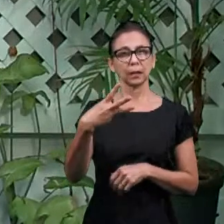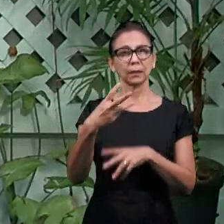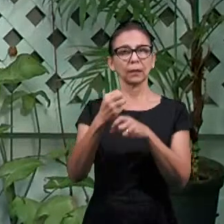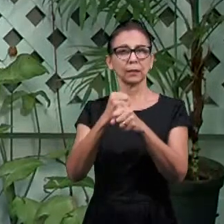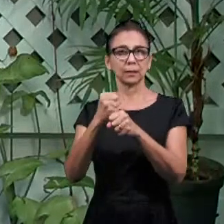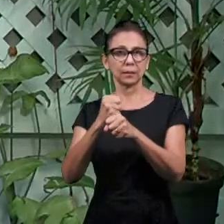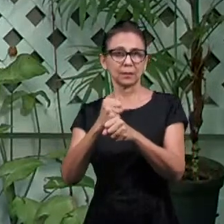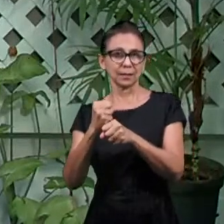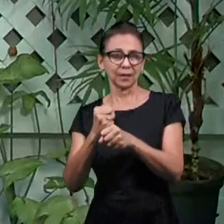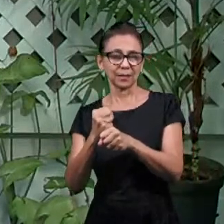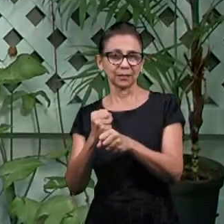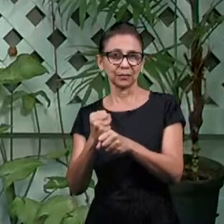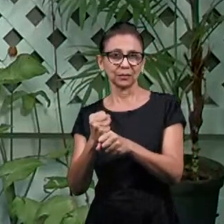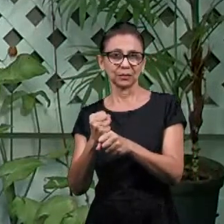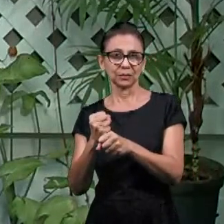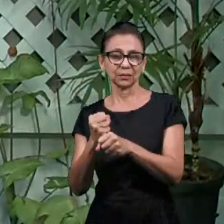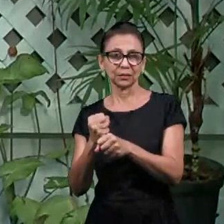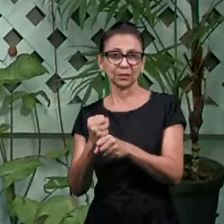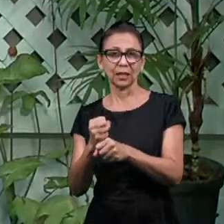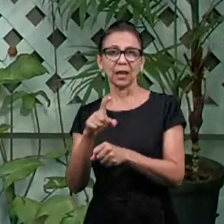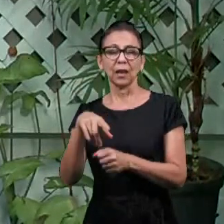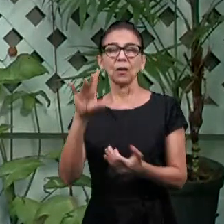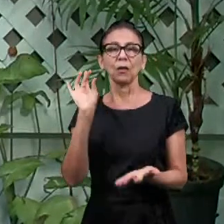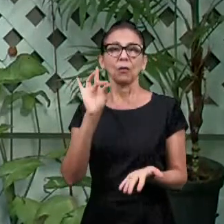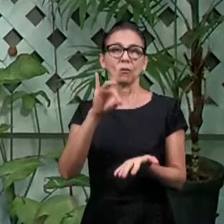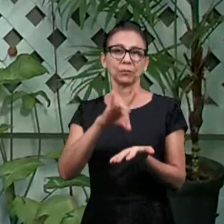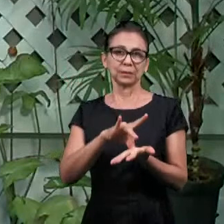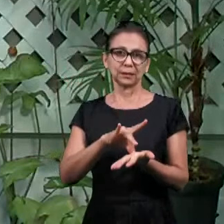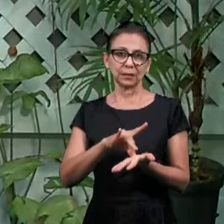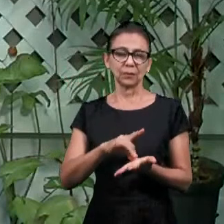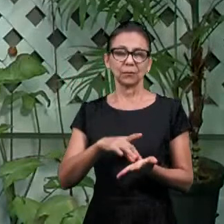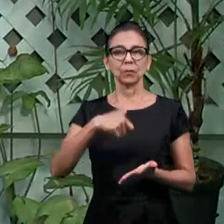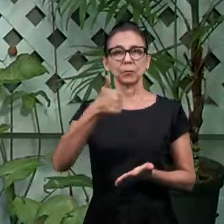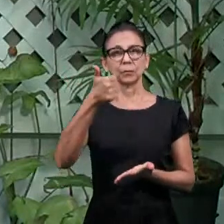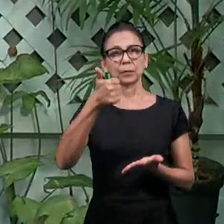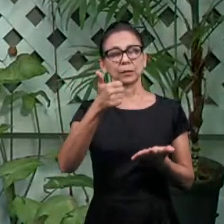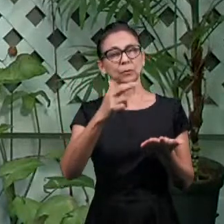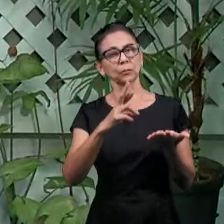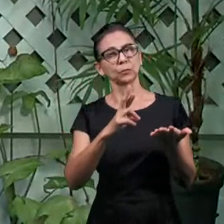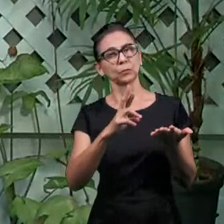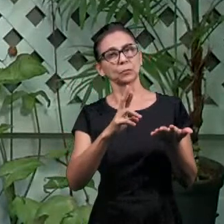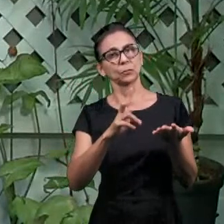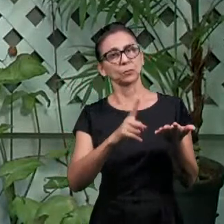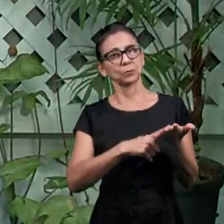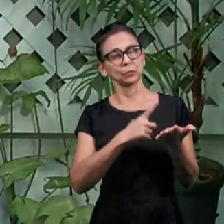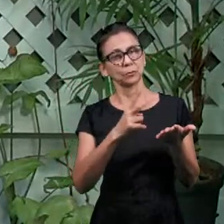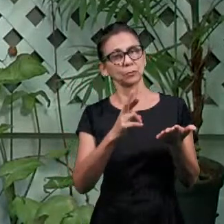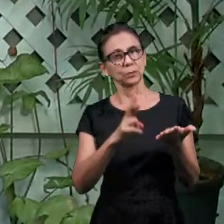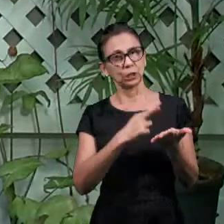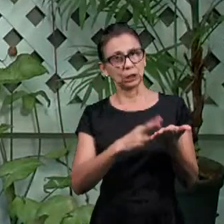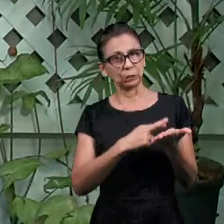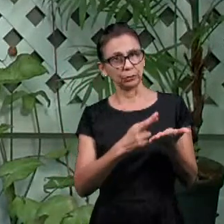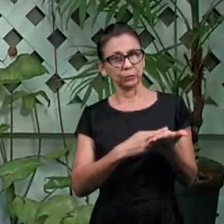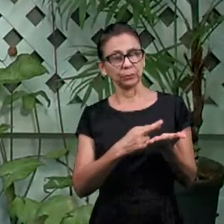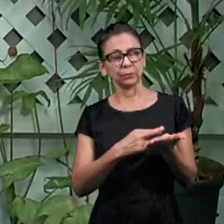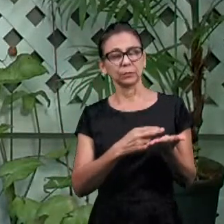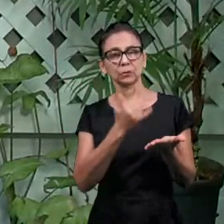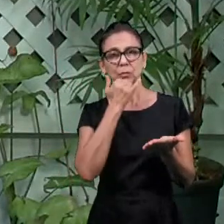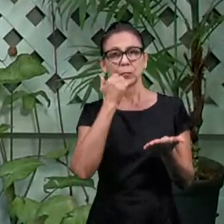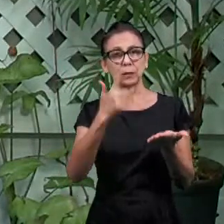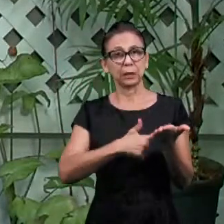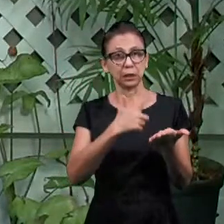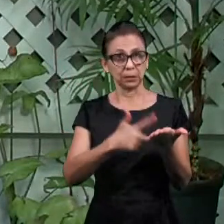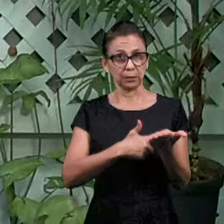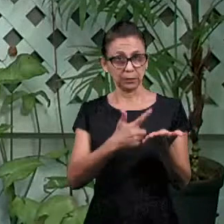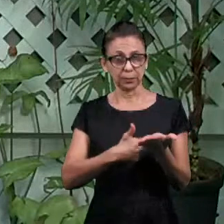oficial, porque foi a primeira ata que foi elaborada na primeira reunião de instituição